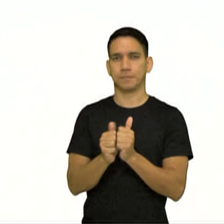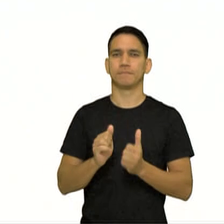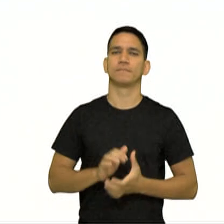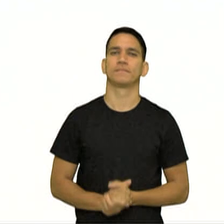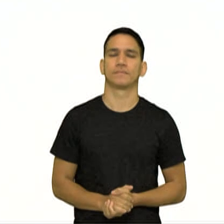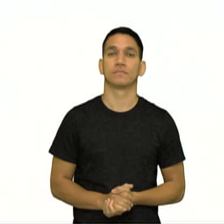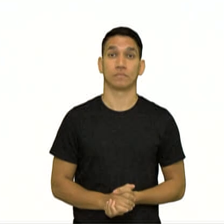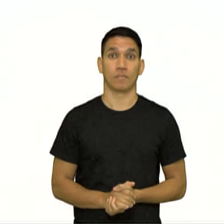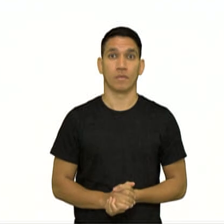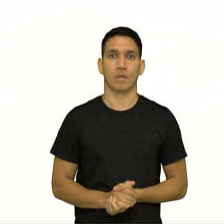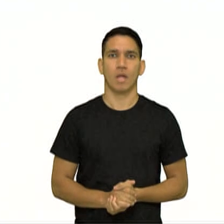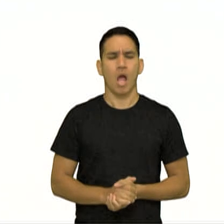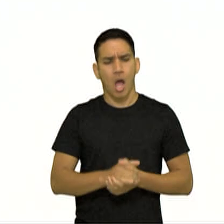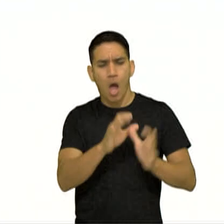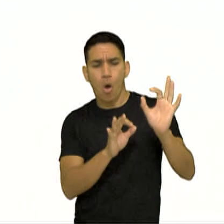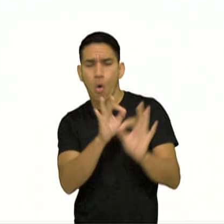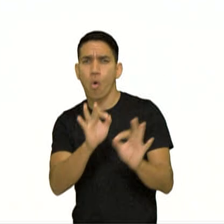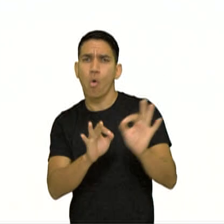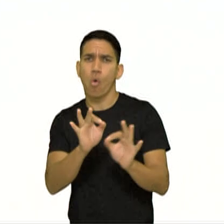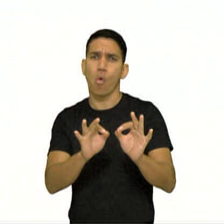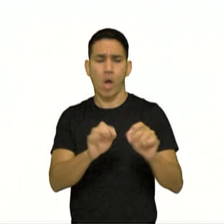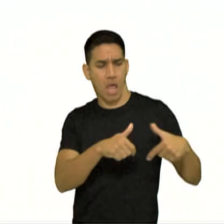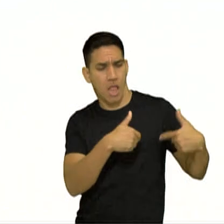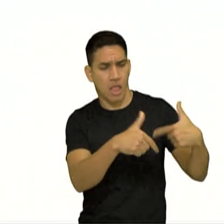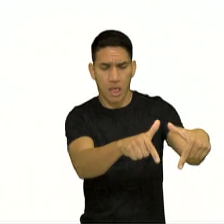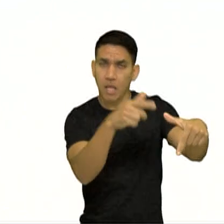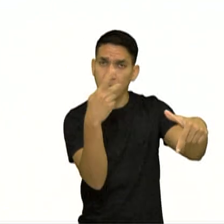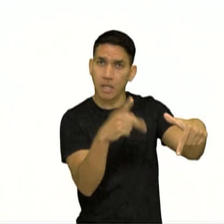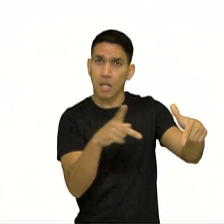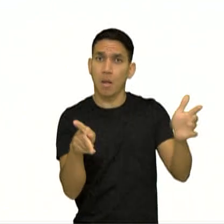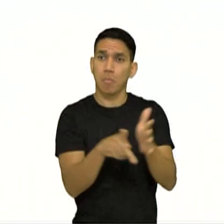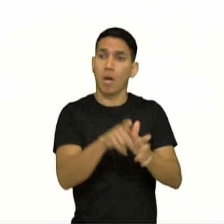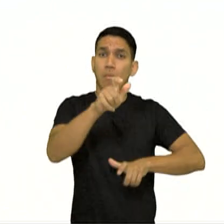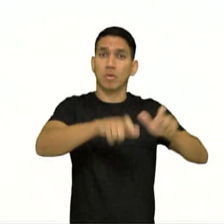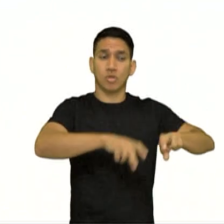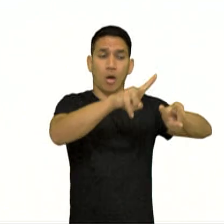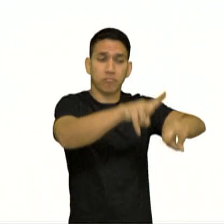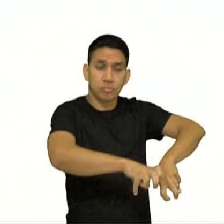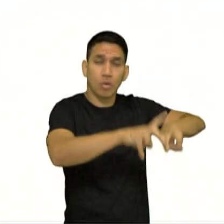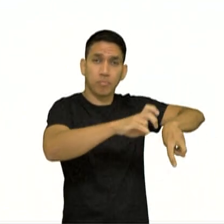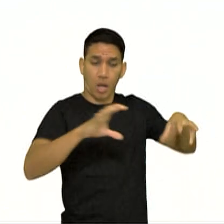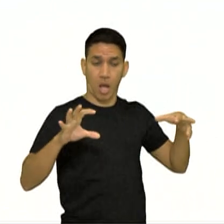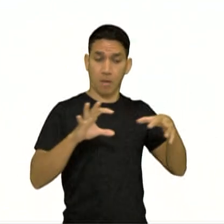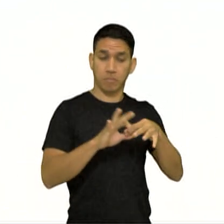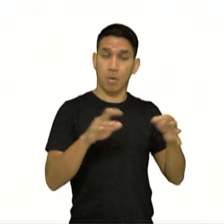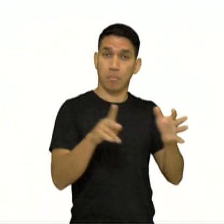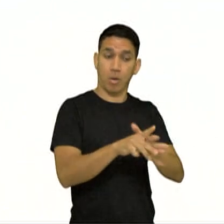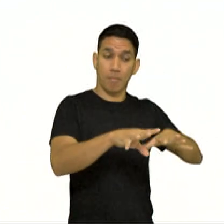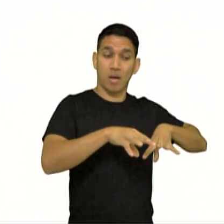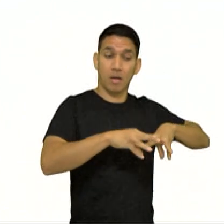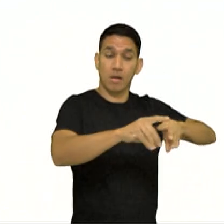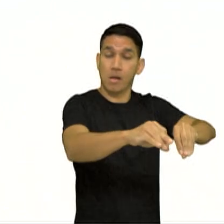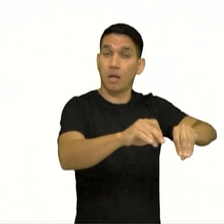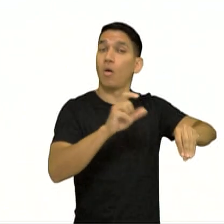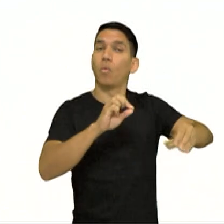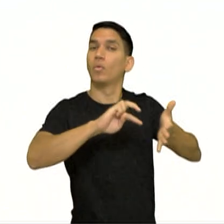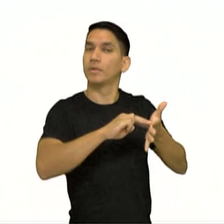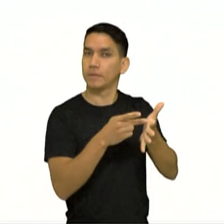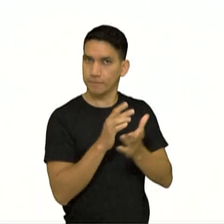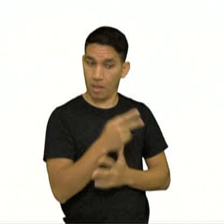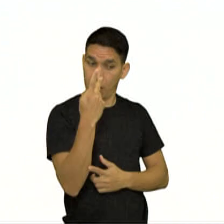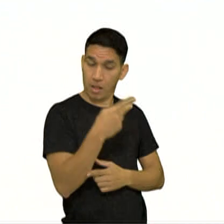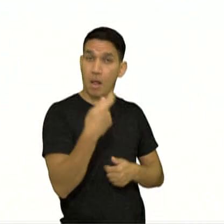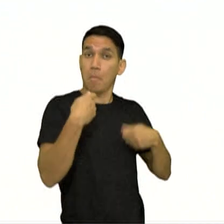O sistema de servidão inseriu o camponês na condição de vinculado à terra, ou seja, ele